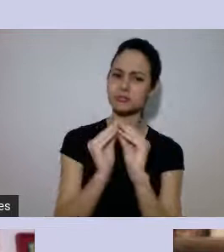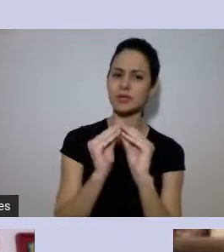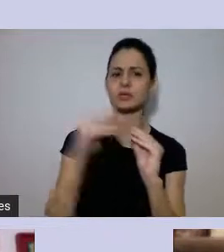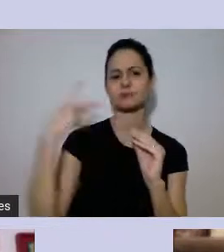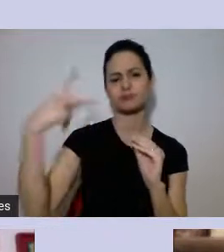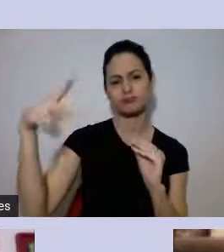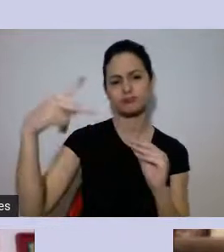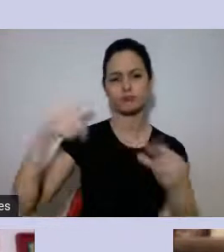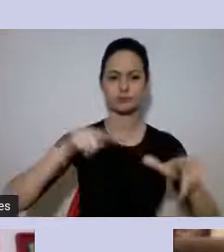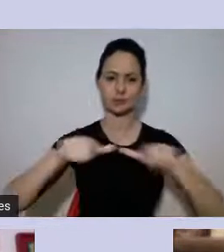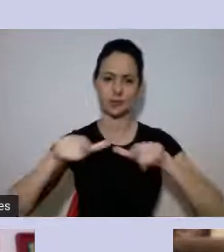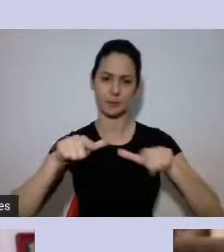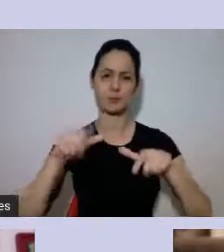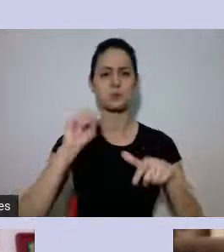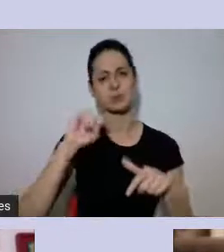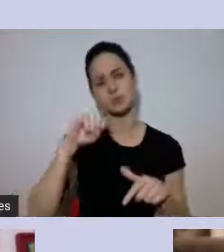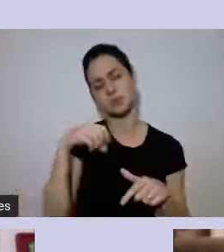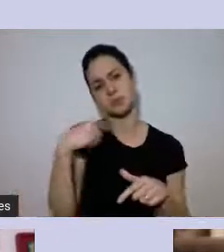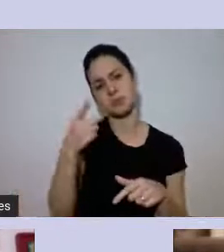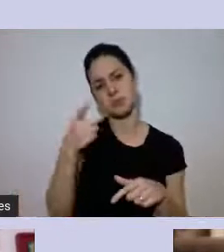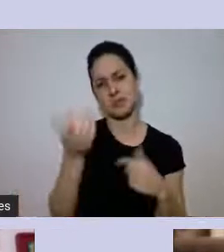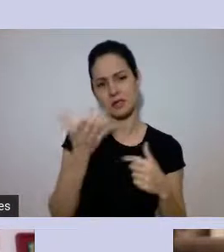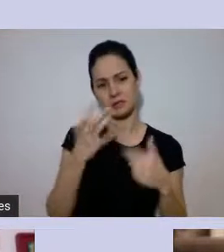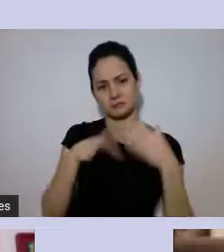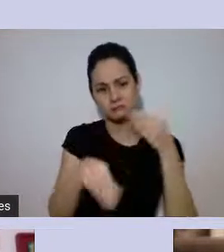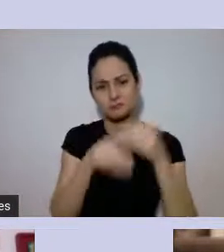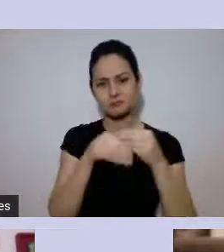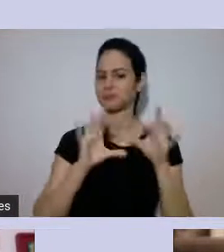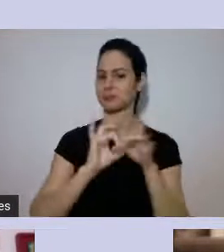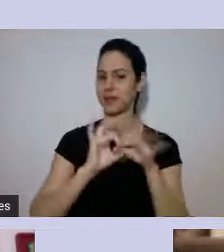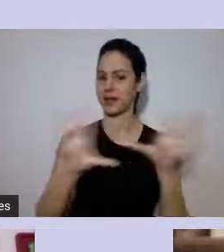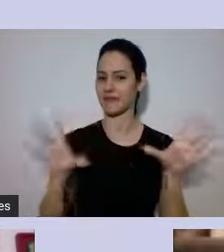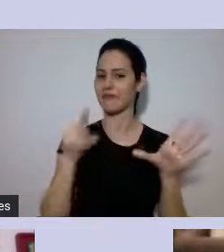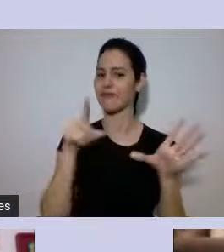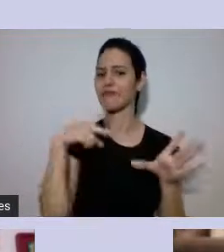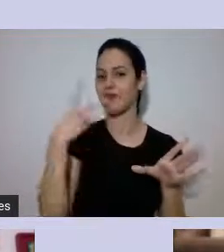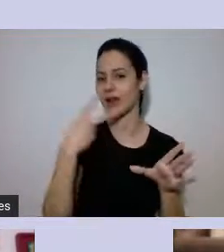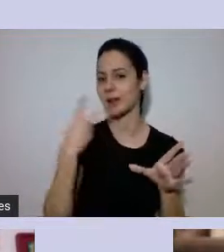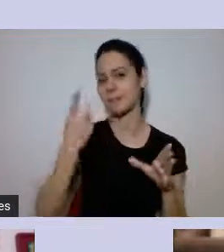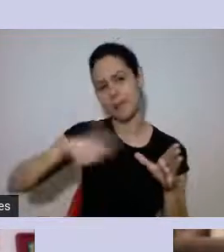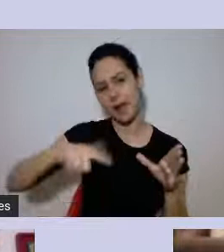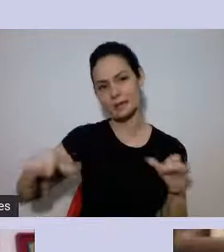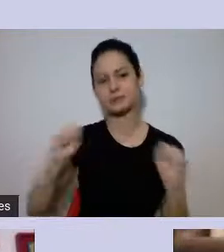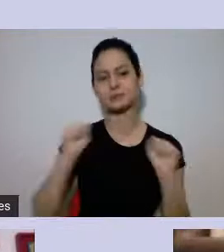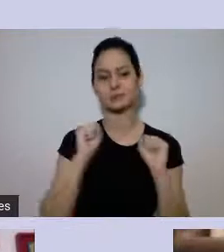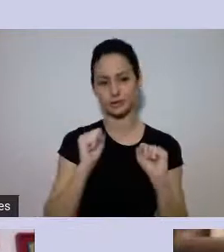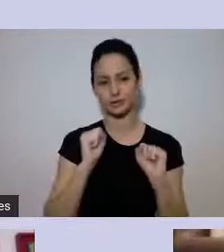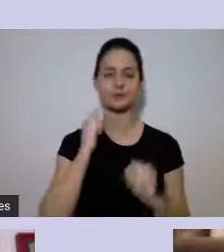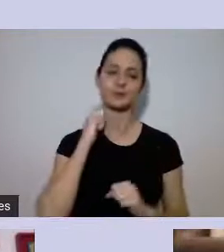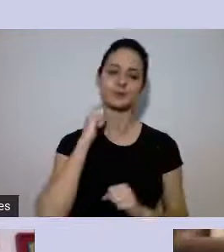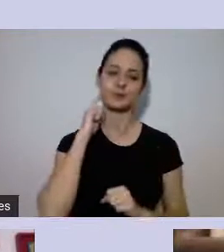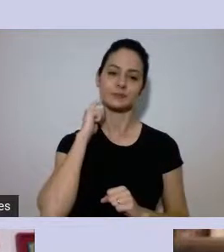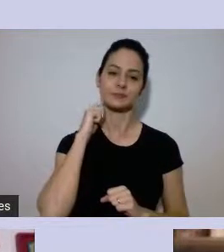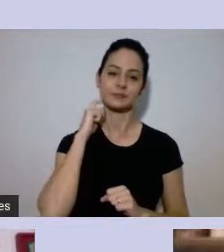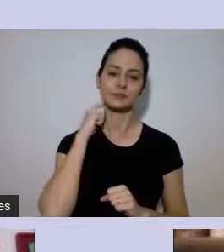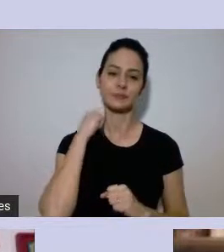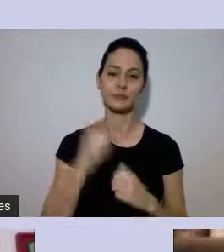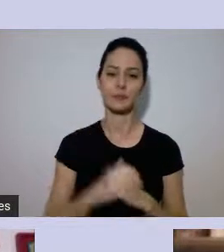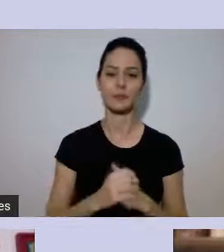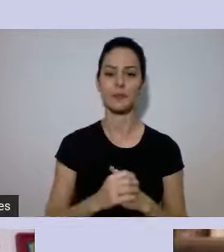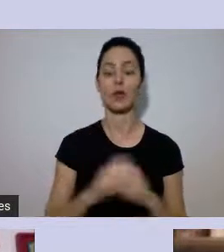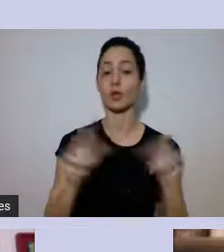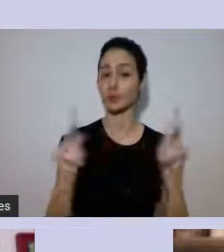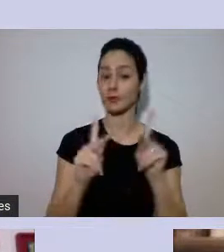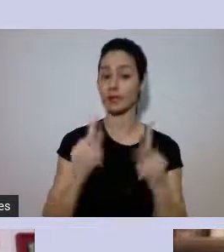René. Depois, se ele, né, quiser, pode ficar à vontade, falar um pouquinho mais, tá? O professor